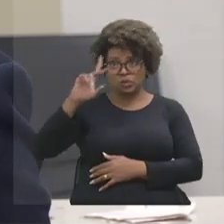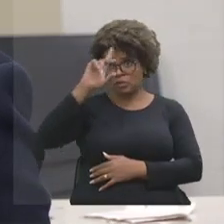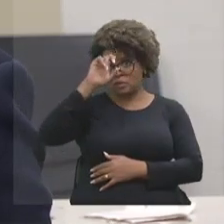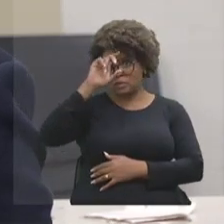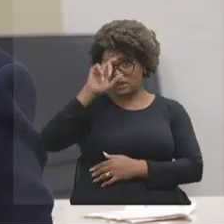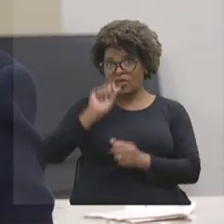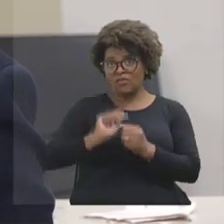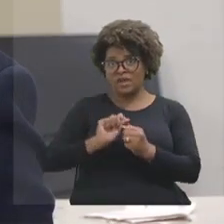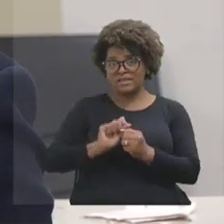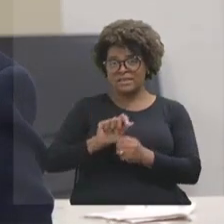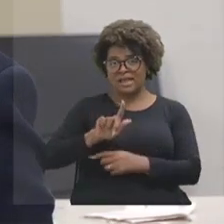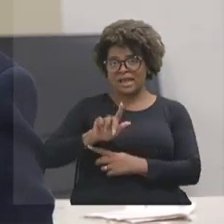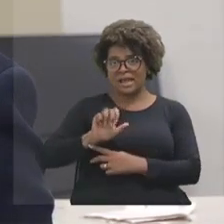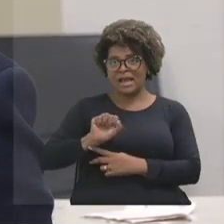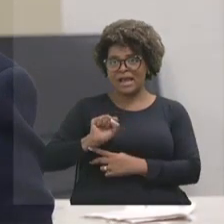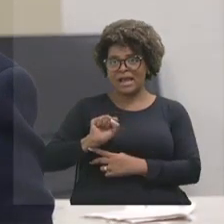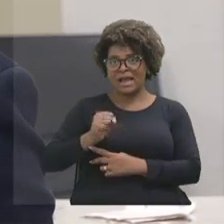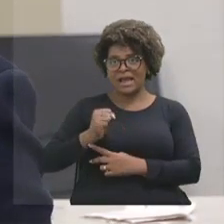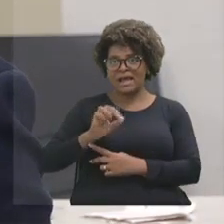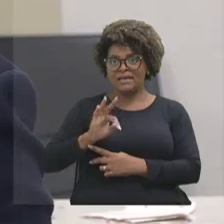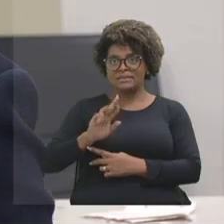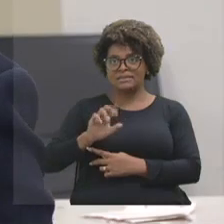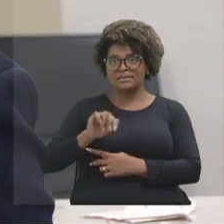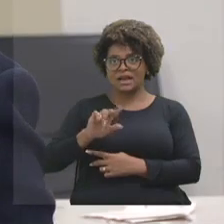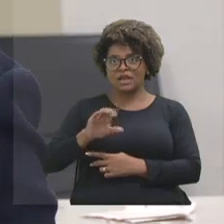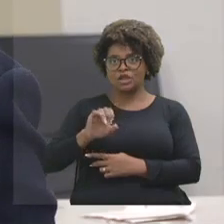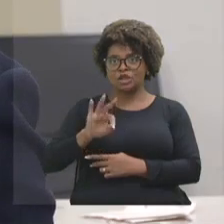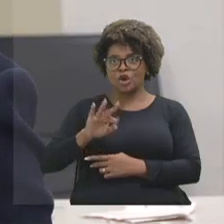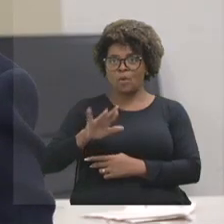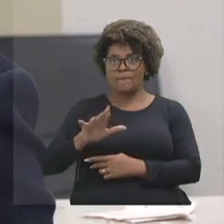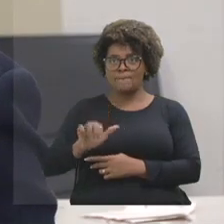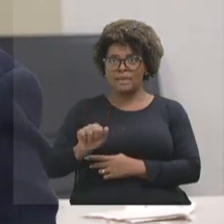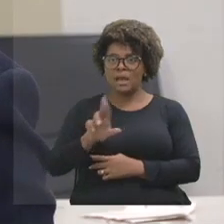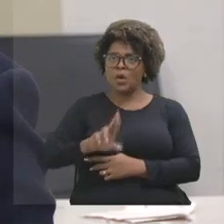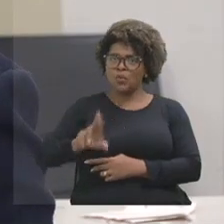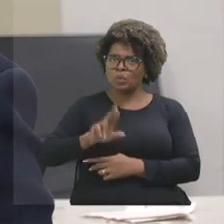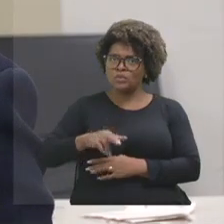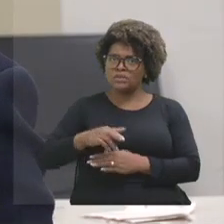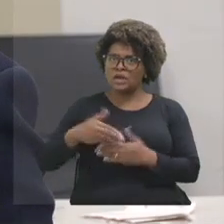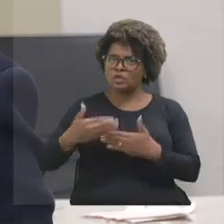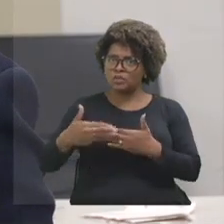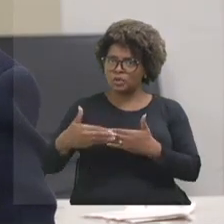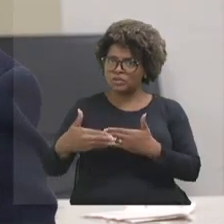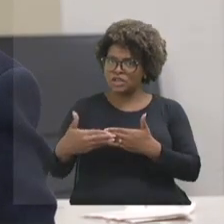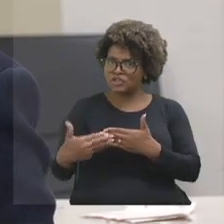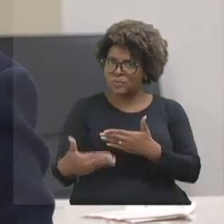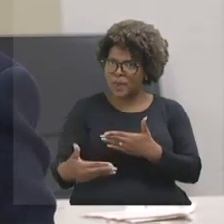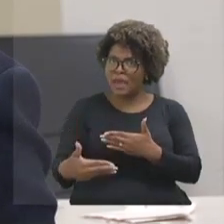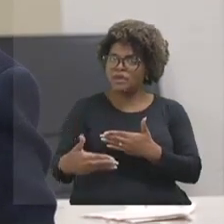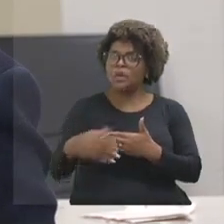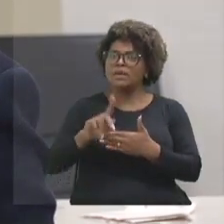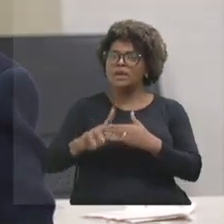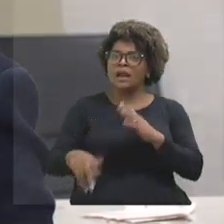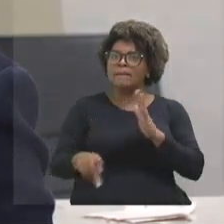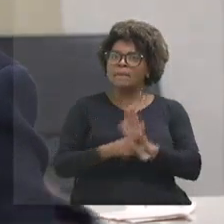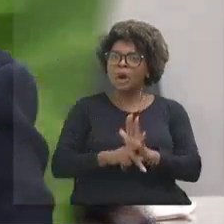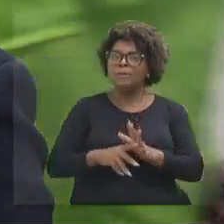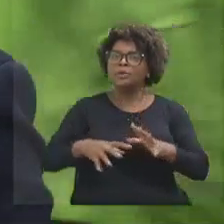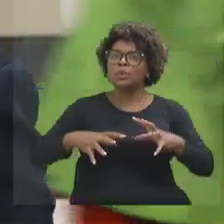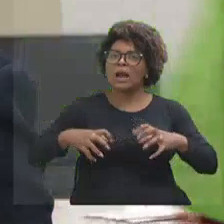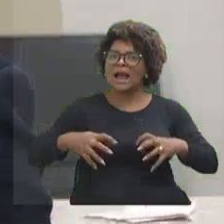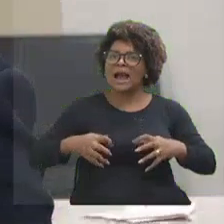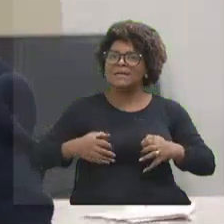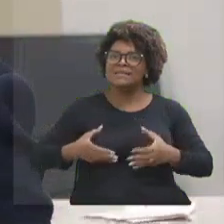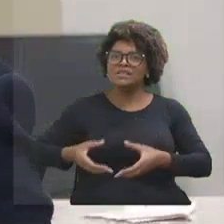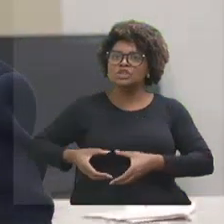usando um procedimento de média mas a gastroctomia era de um câncer de estômago se a gente não fizesse aquilo ali o paciente